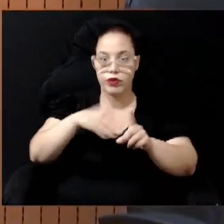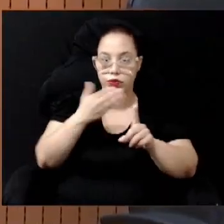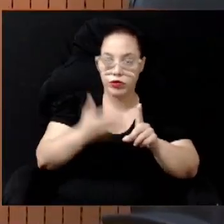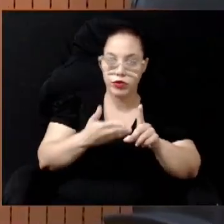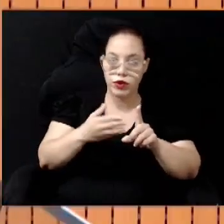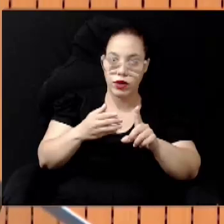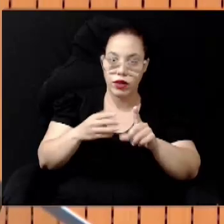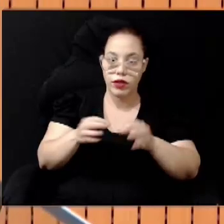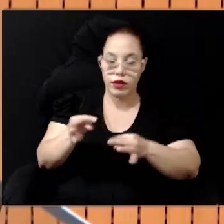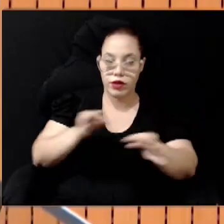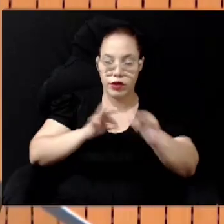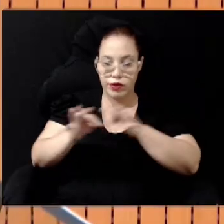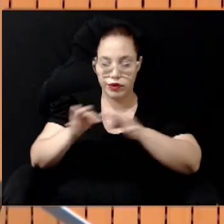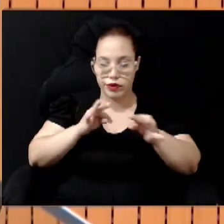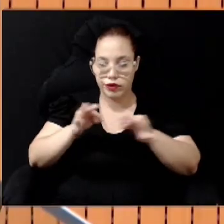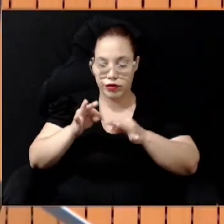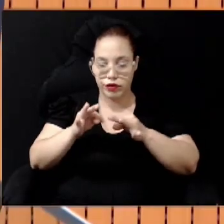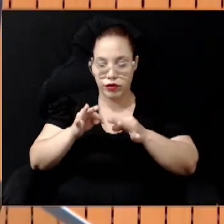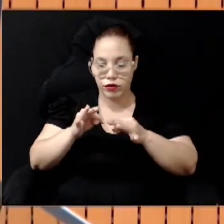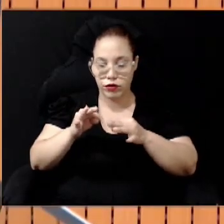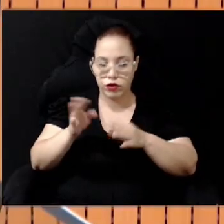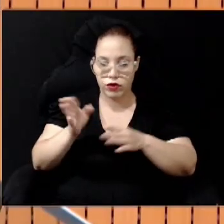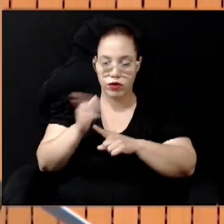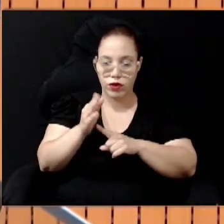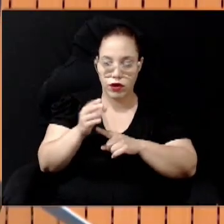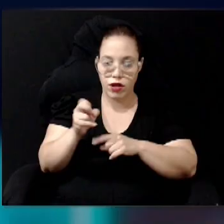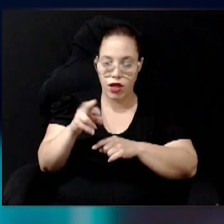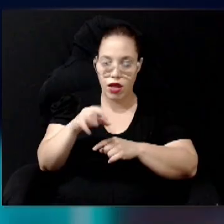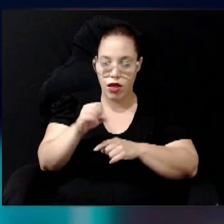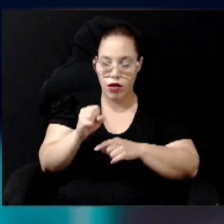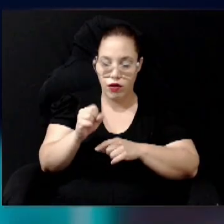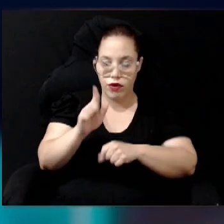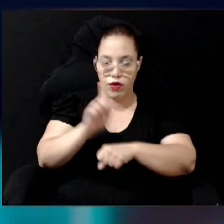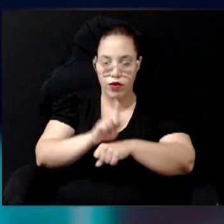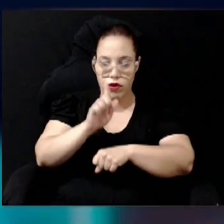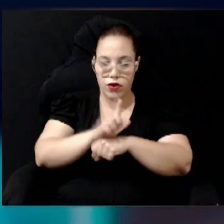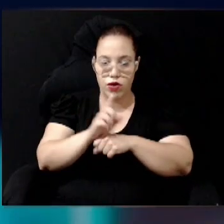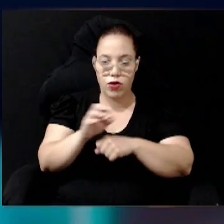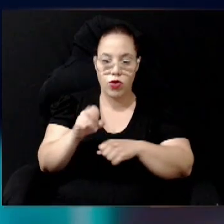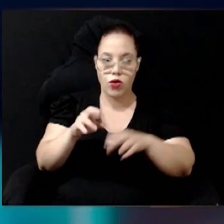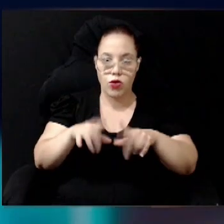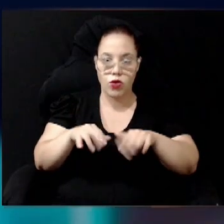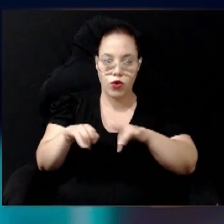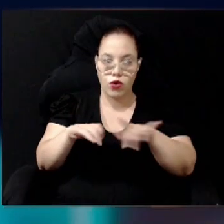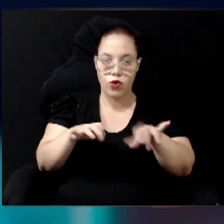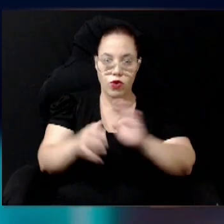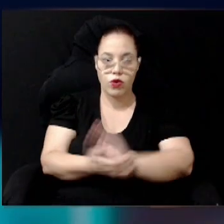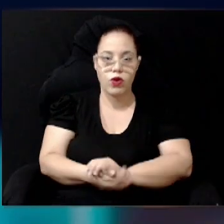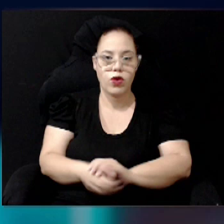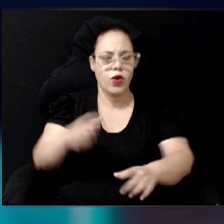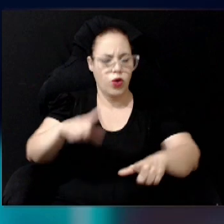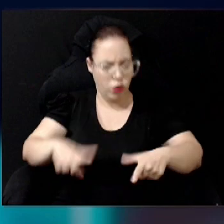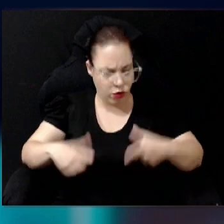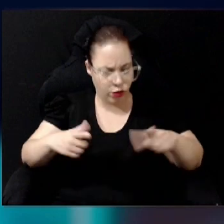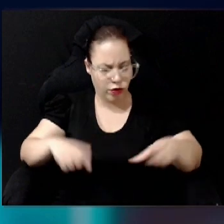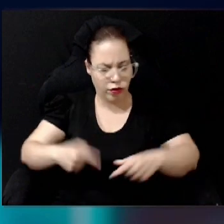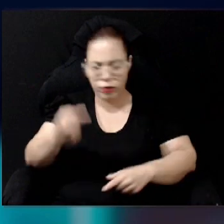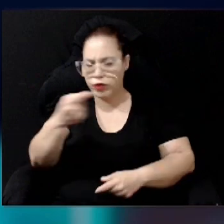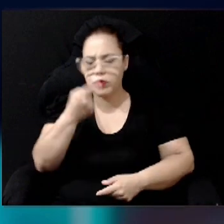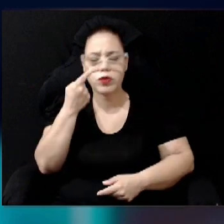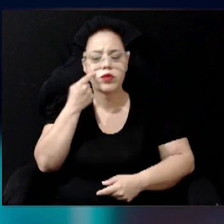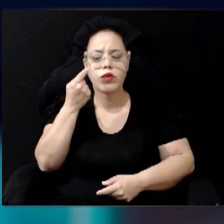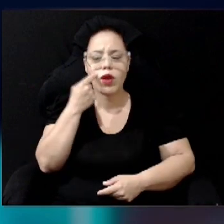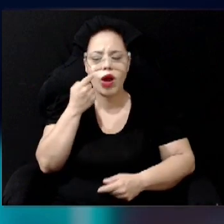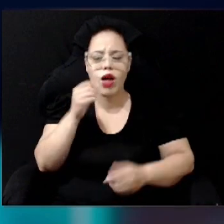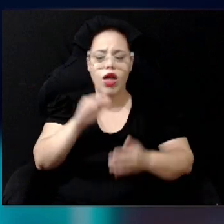em processamento de dados e graduado em computação. Vi todas as lutas dele, vi todas as quedas